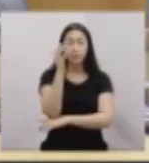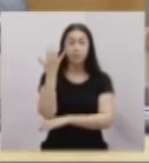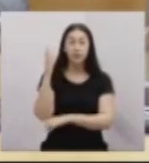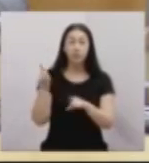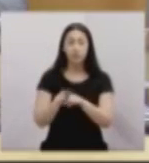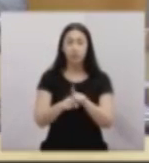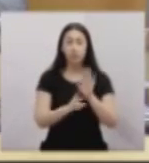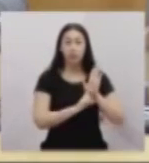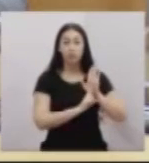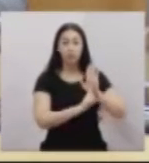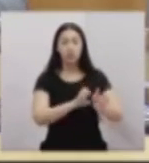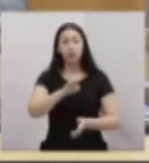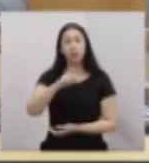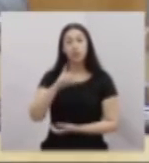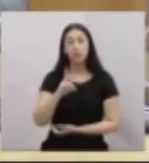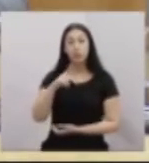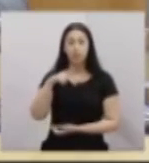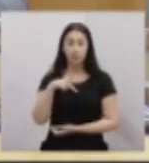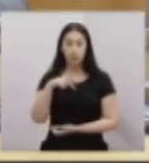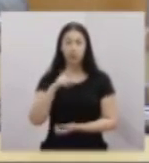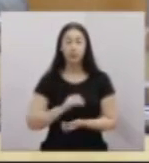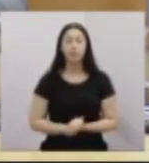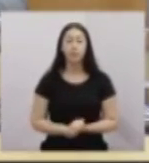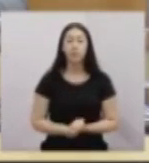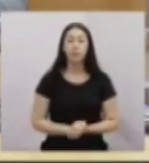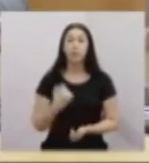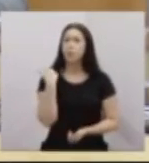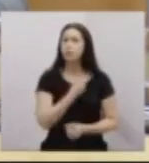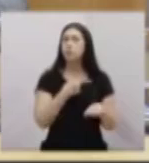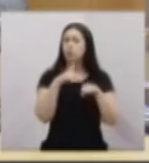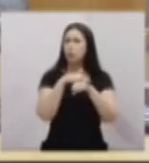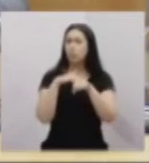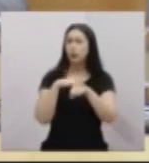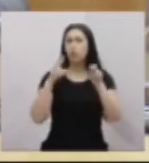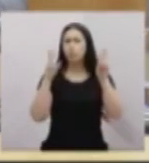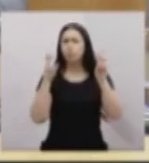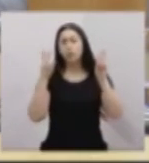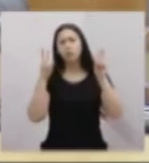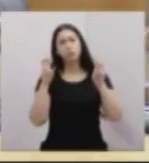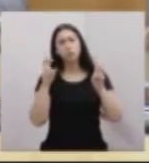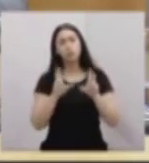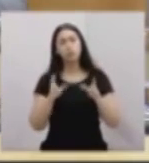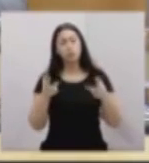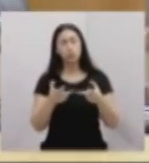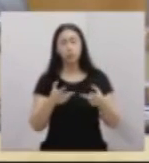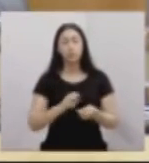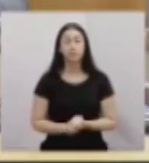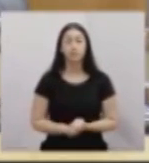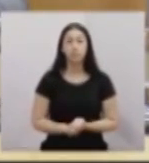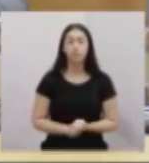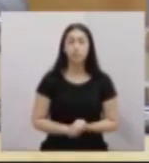a representante da IDP, Bandeirante, para tratarmos de assunto de interesse da Câmara. Evento